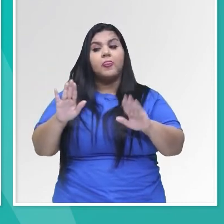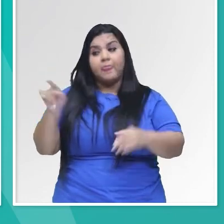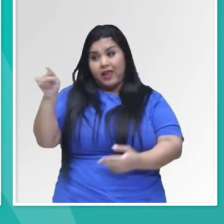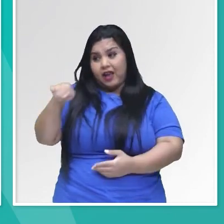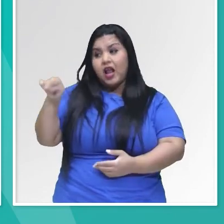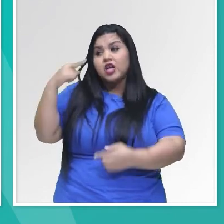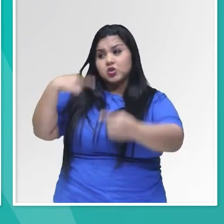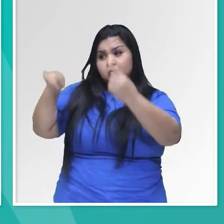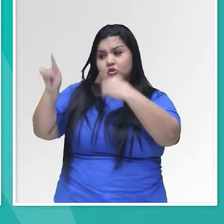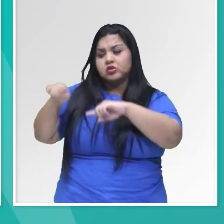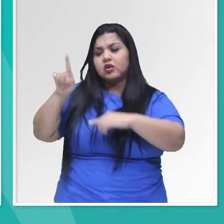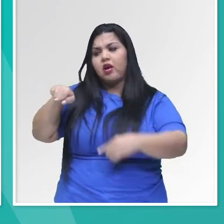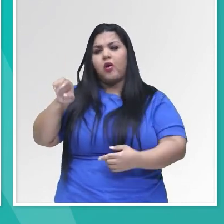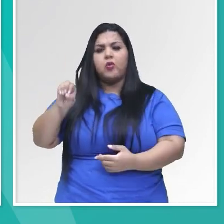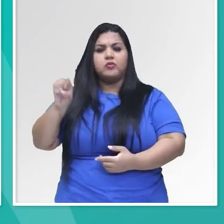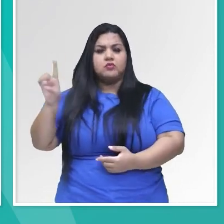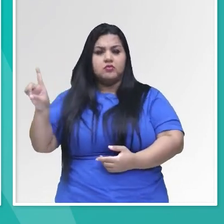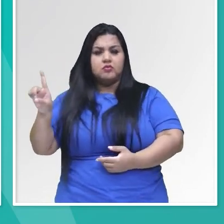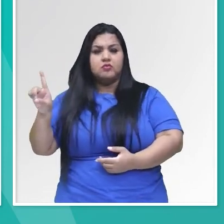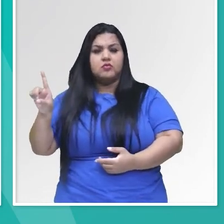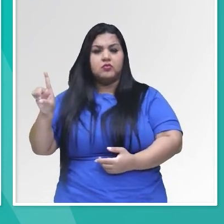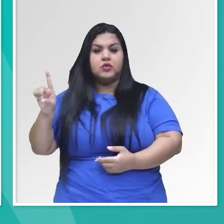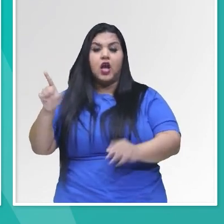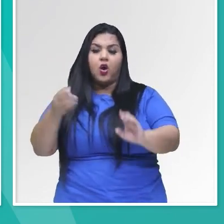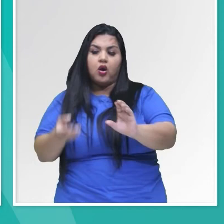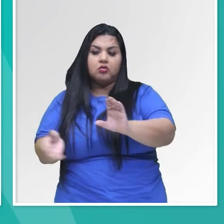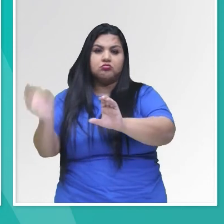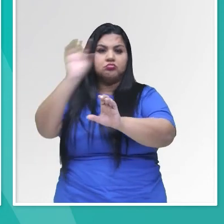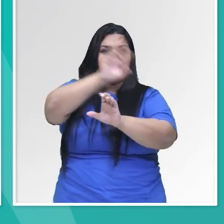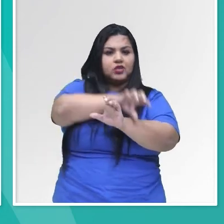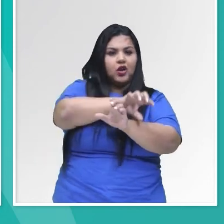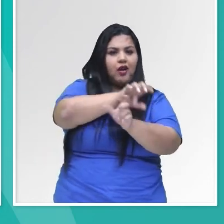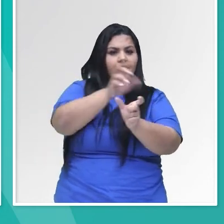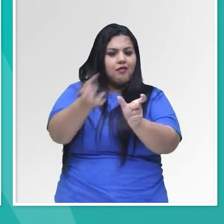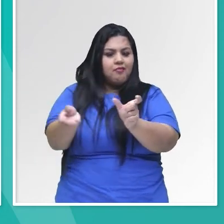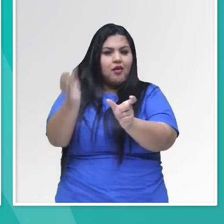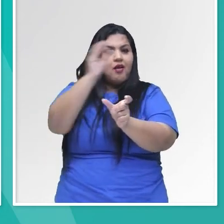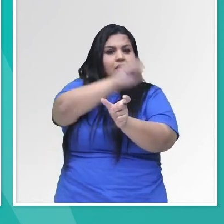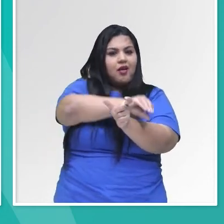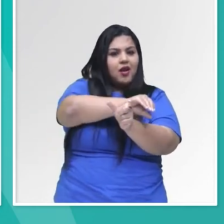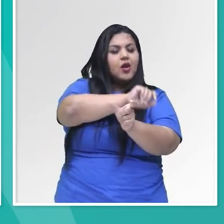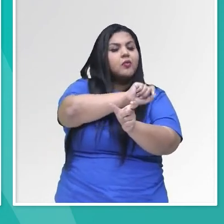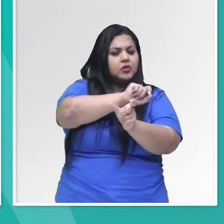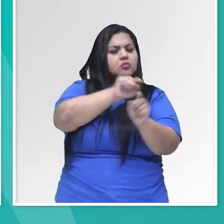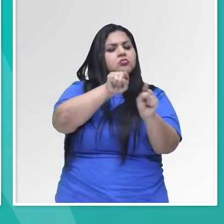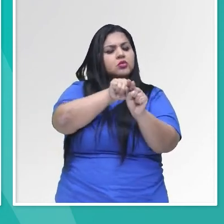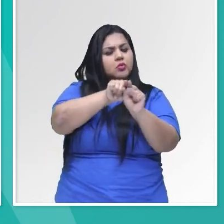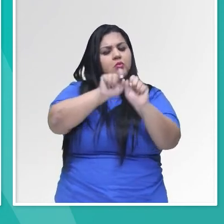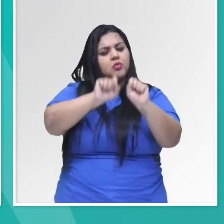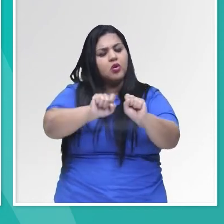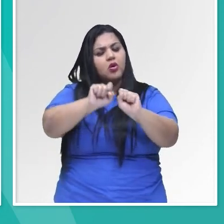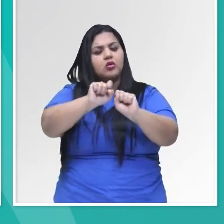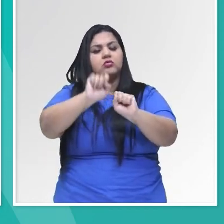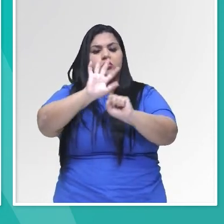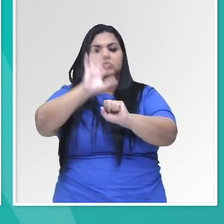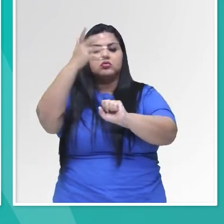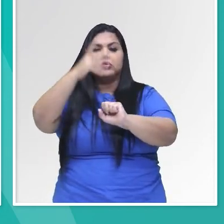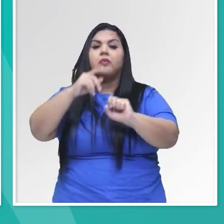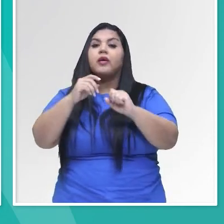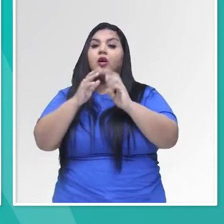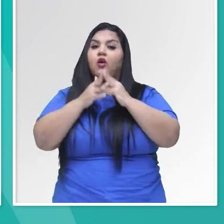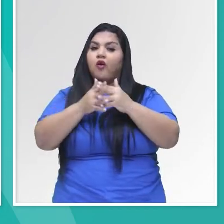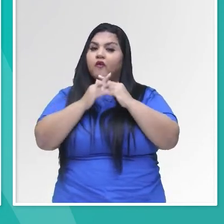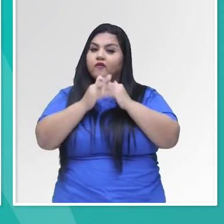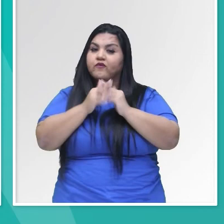músicas é o objeto direto. Nós vamos colocá-lo antes. Isso pode acontecer também. Para não confundir com o sujeito, tá